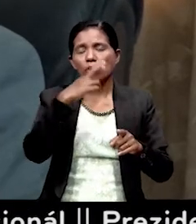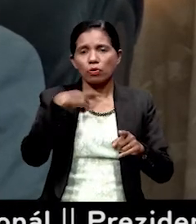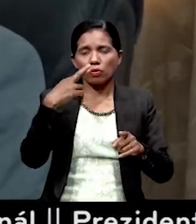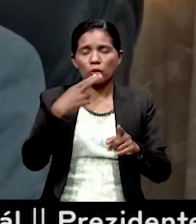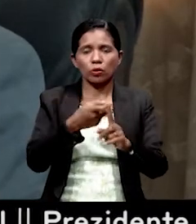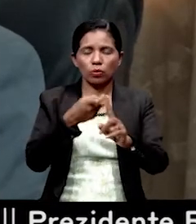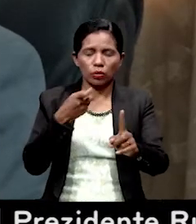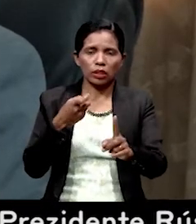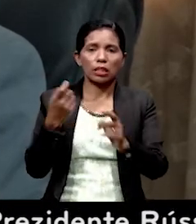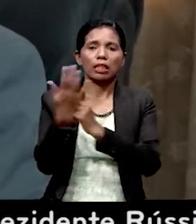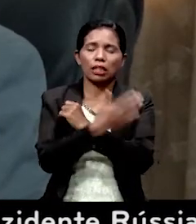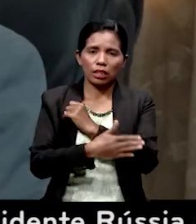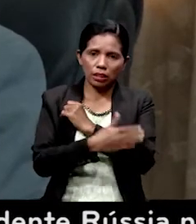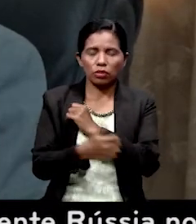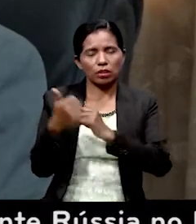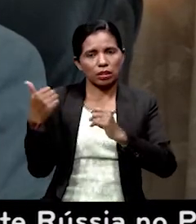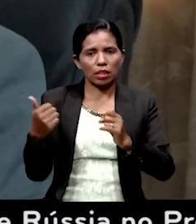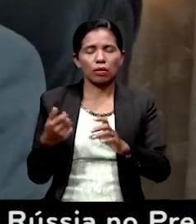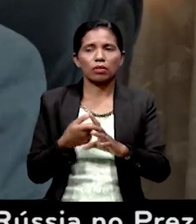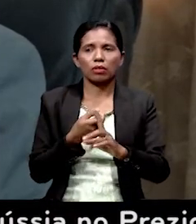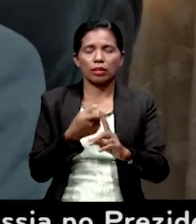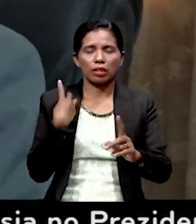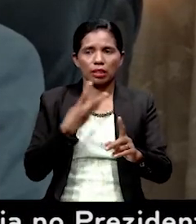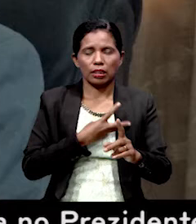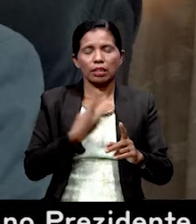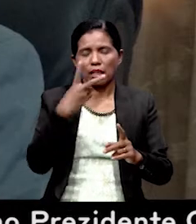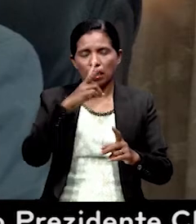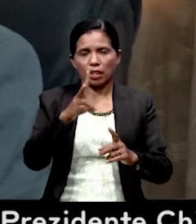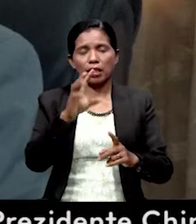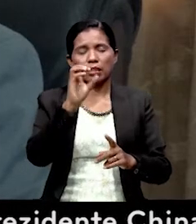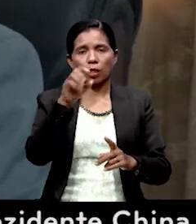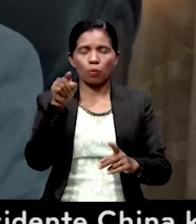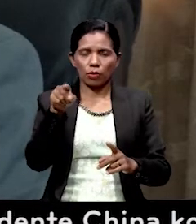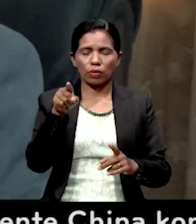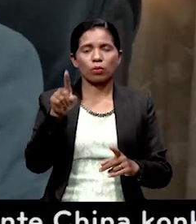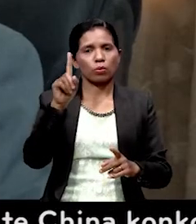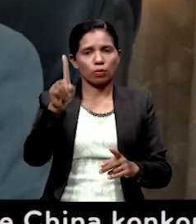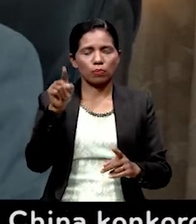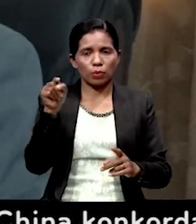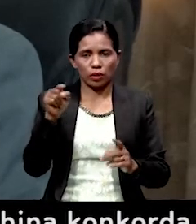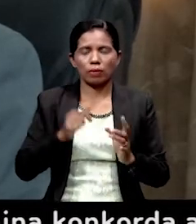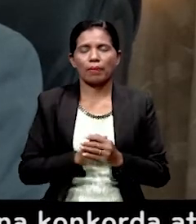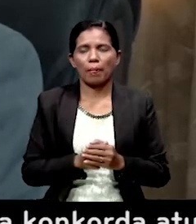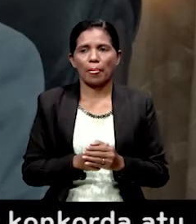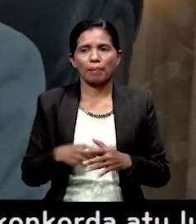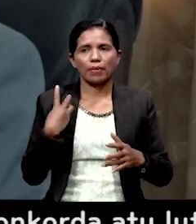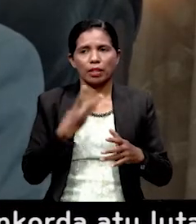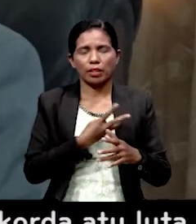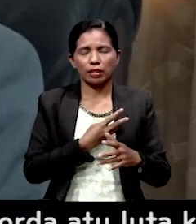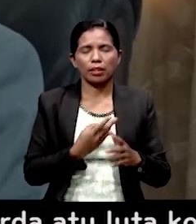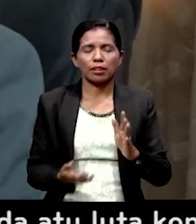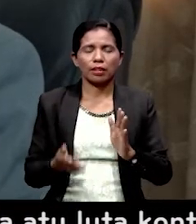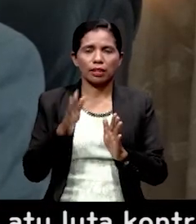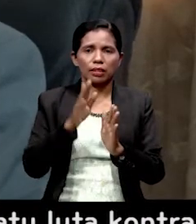nebe maka ia ita ia deflação 0,4%. Ne autor a cara kata saida. Portanto se fosse o 13,50 agora se tum